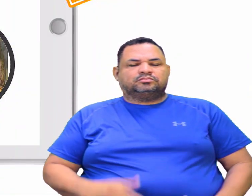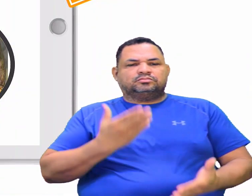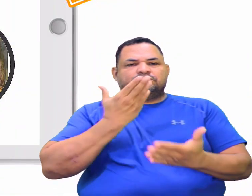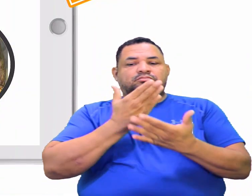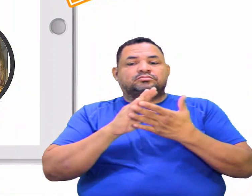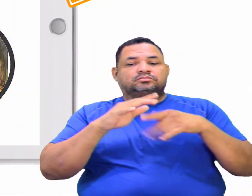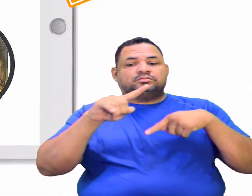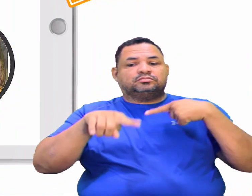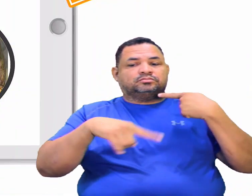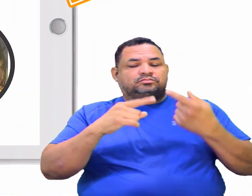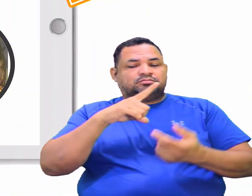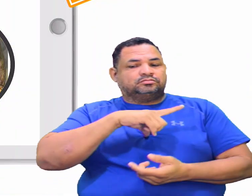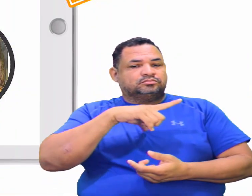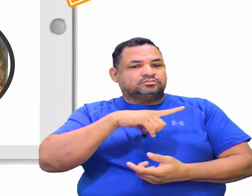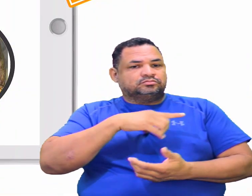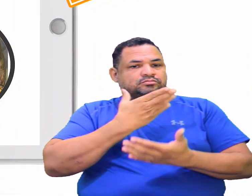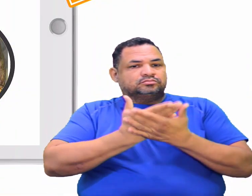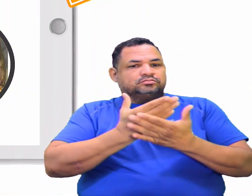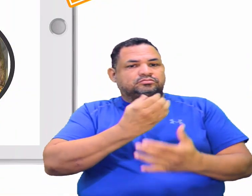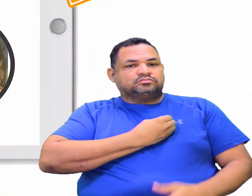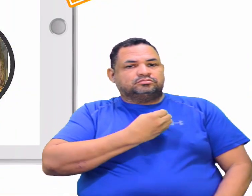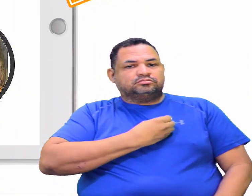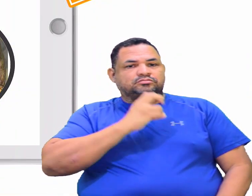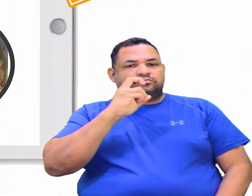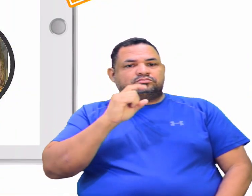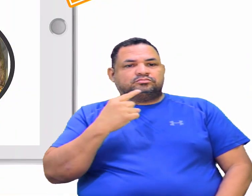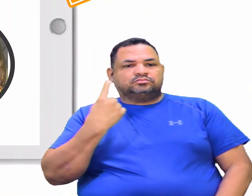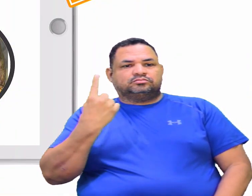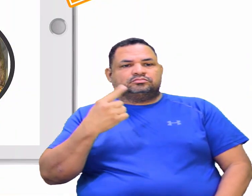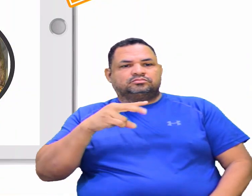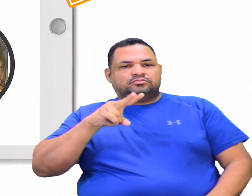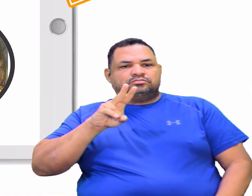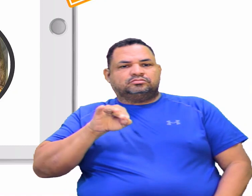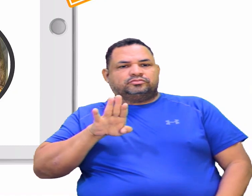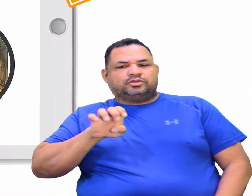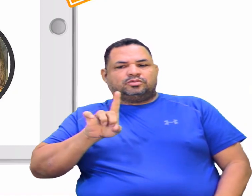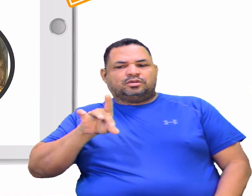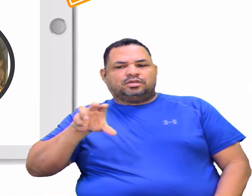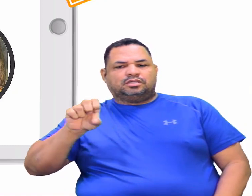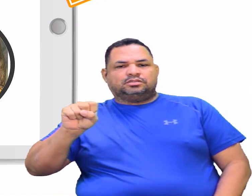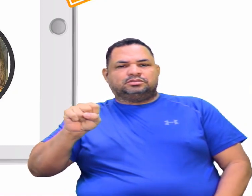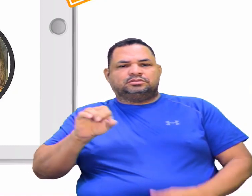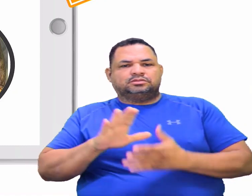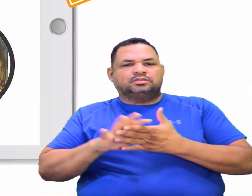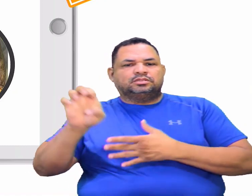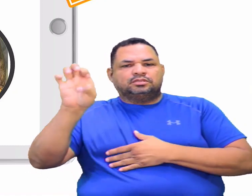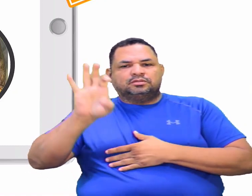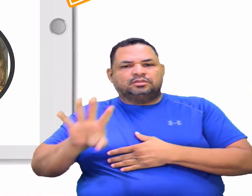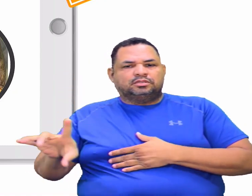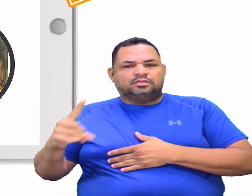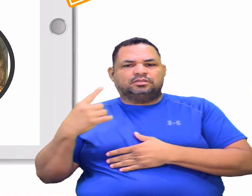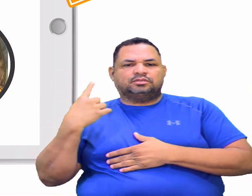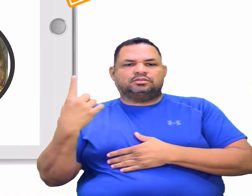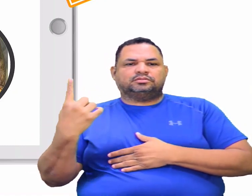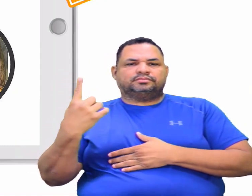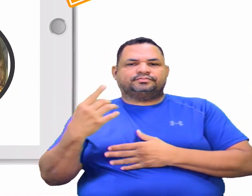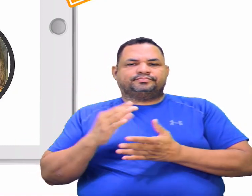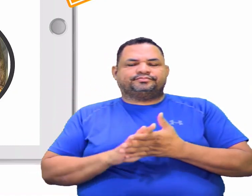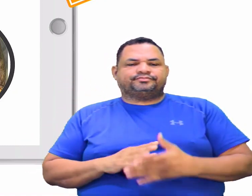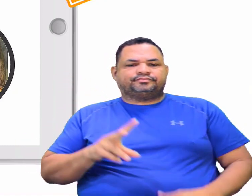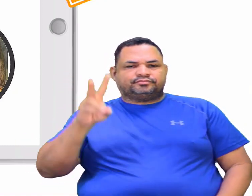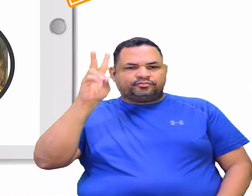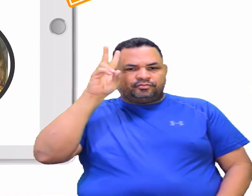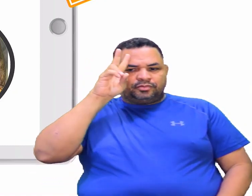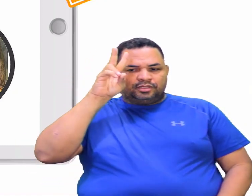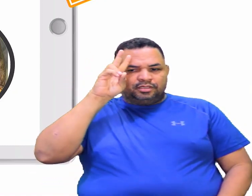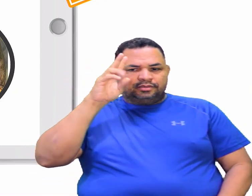5.1 a gente já vai paraas vanguardas eh europeias parte um né Lembrando que Vanguarda